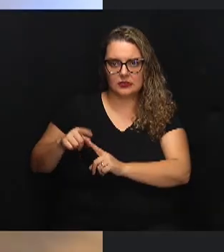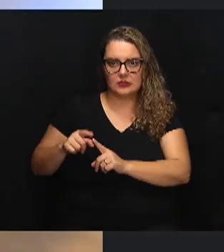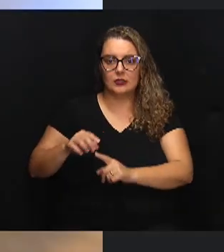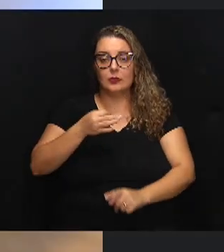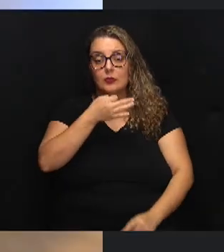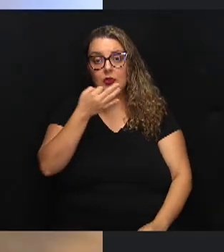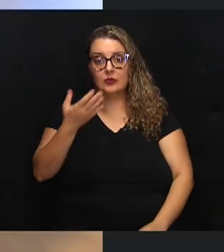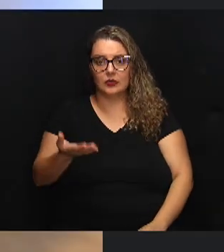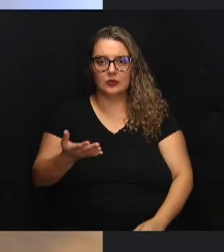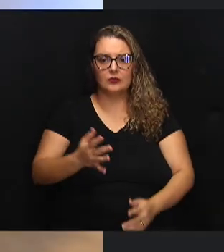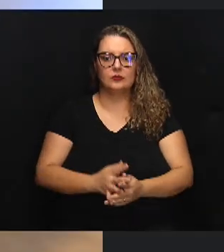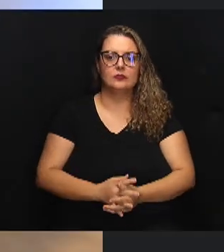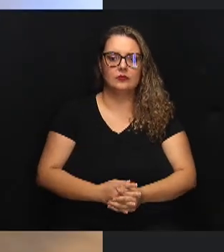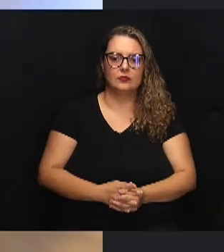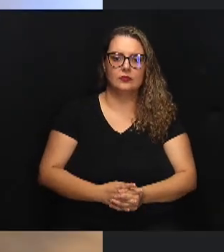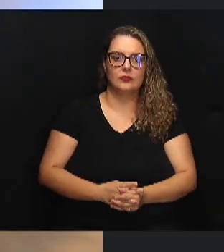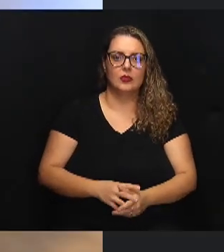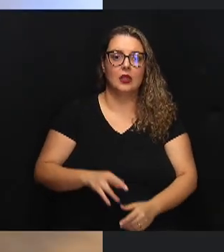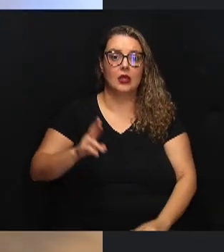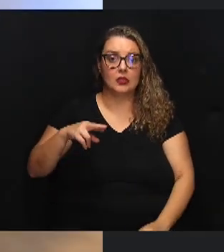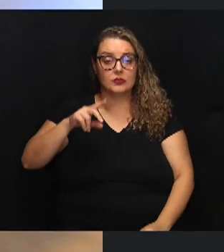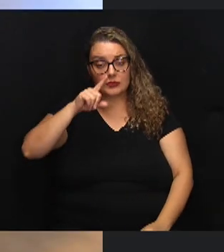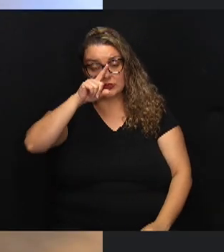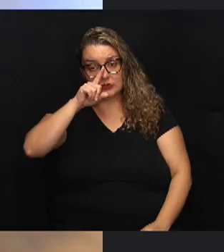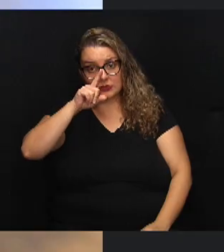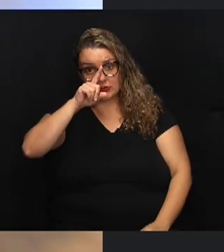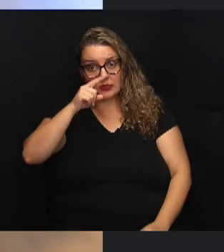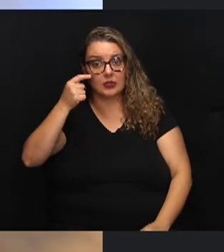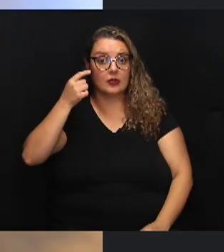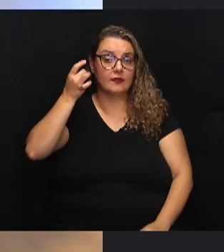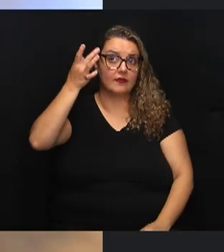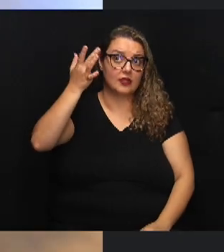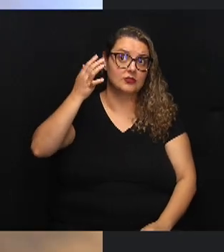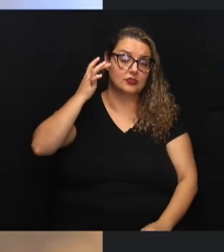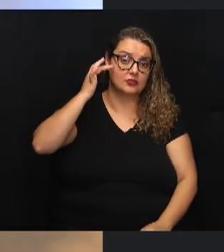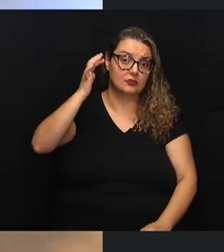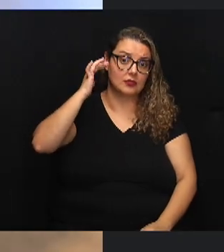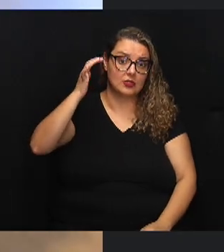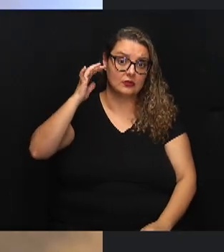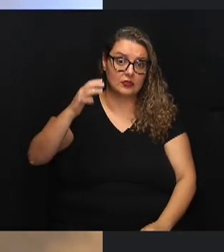Perfeito. Então, os fatores de risco é fácil a gente pensar quando a gente pensar em